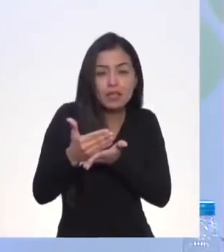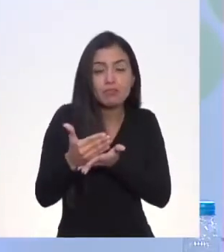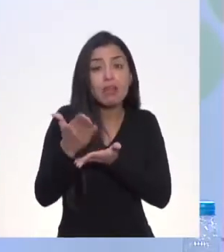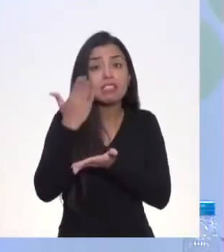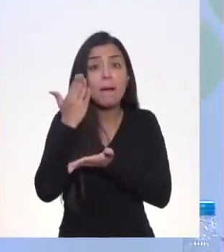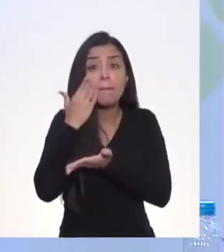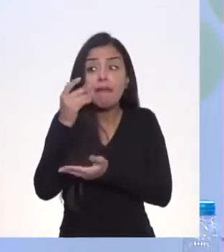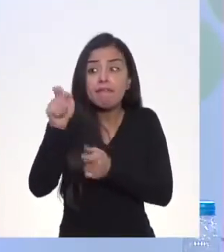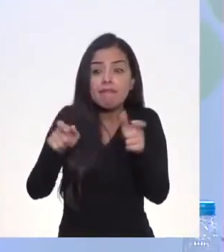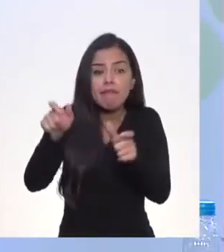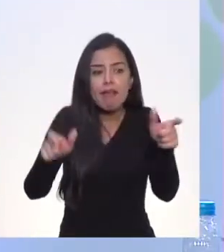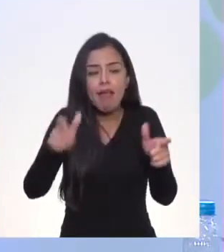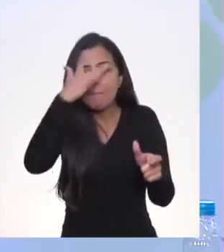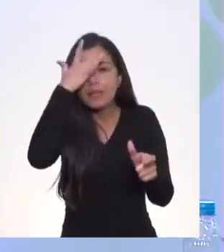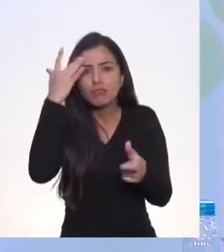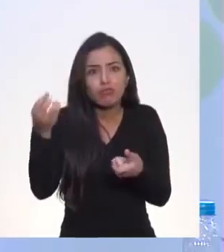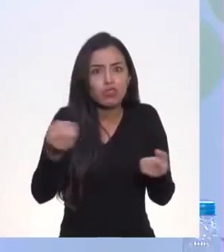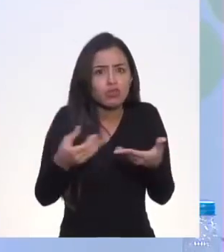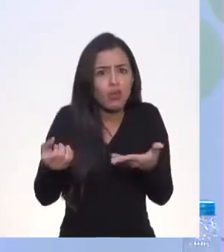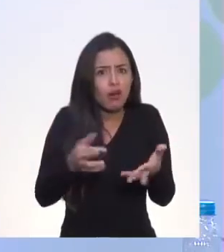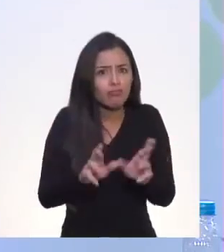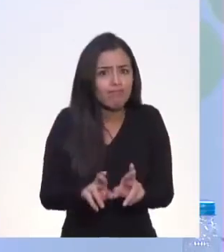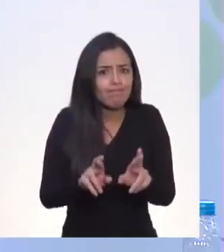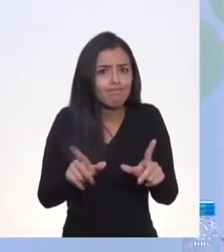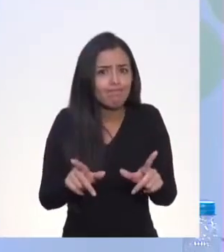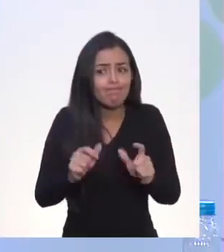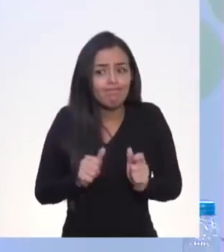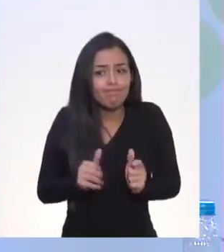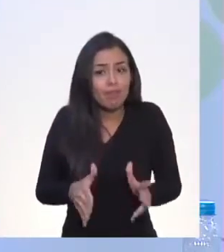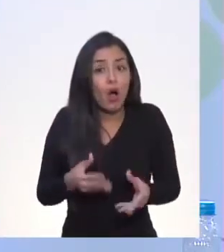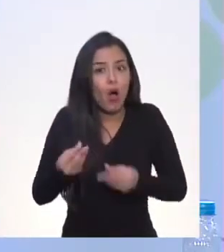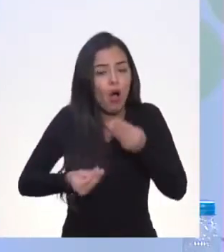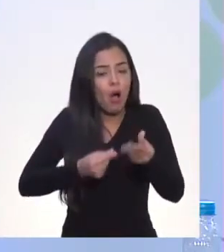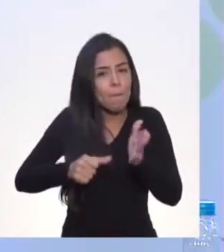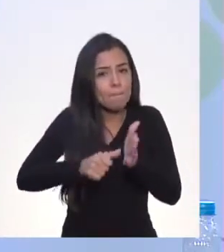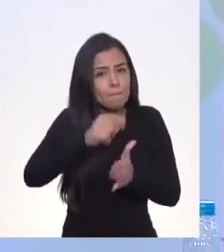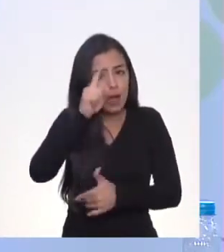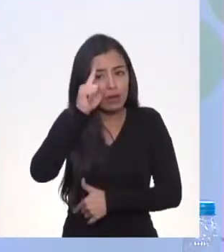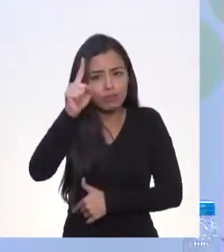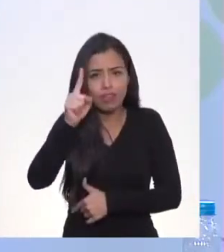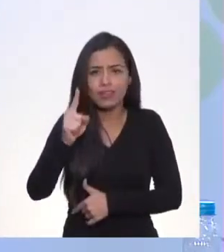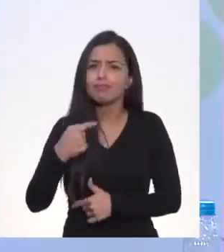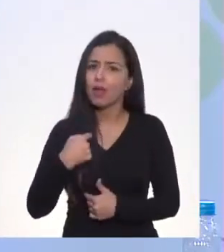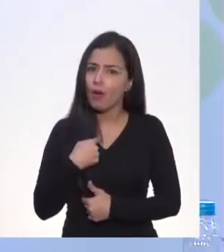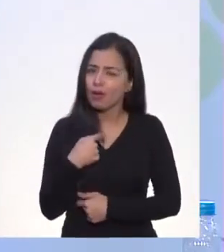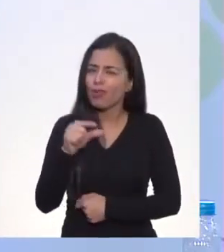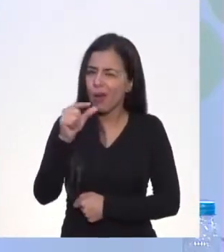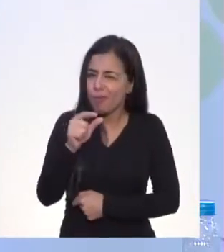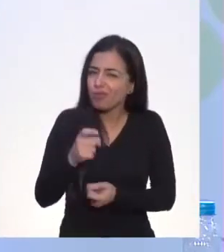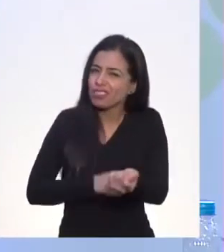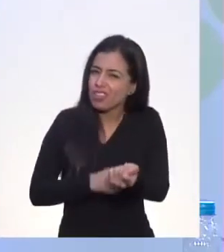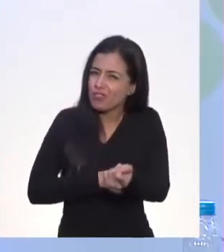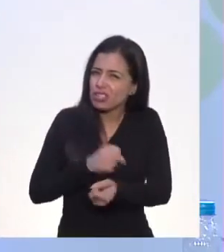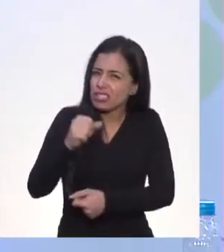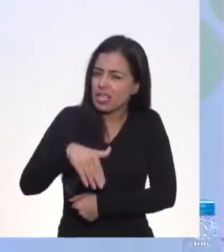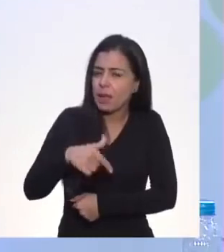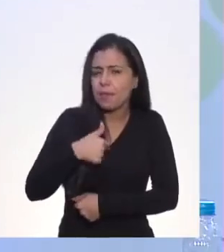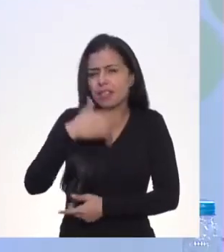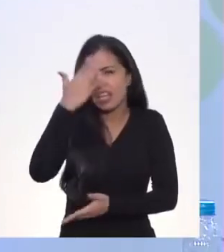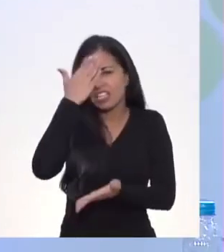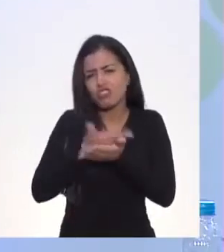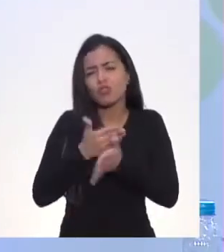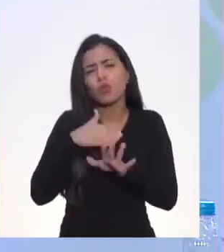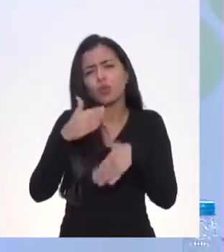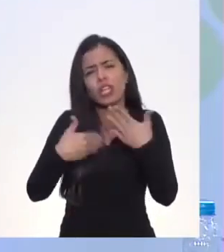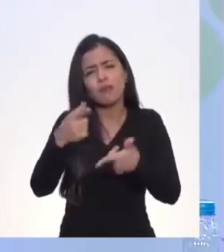alunos, se é uma turminha diferente, como que vão reagir, como que é o primeiro dia. Realmente eu estou um pouquinho nervosa, mas acredito que com o tempo vocês